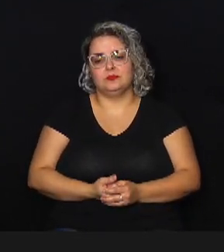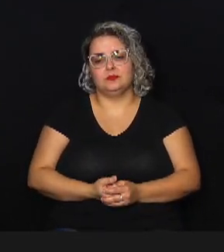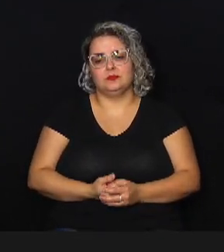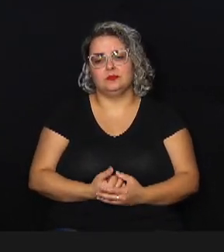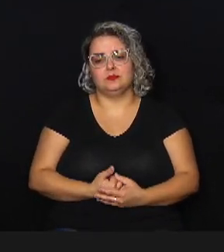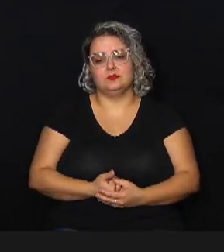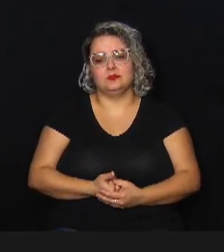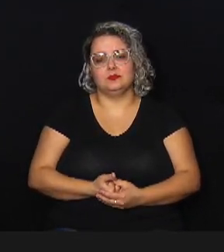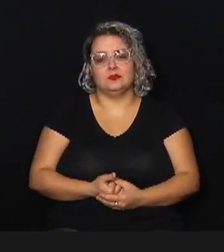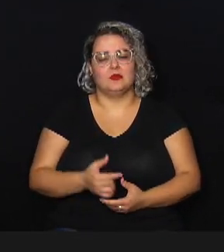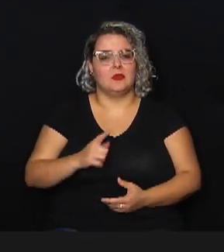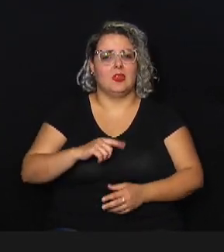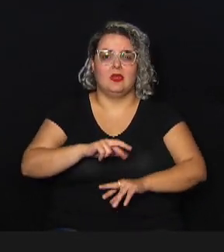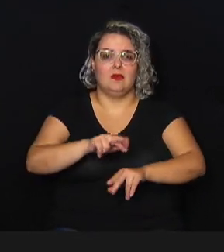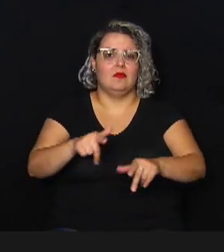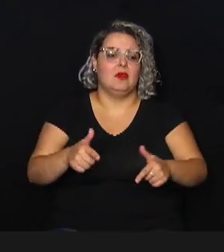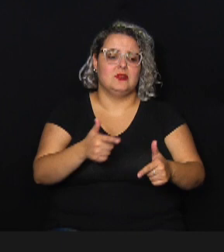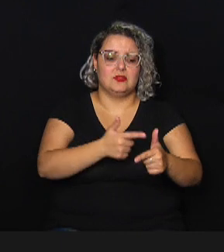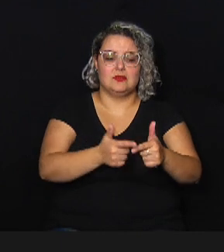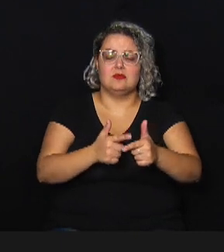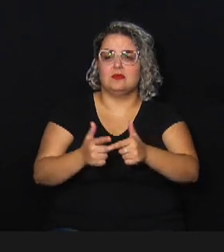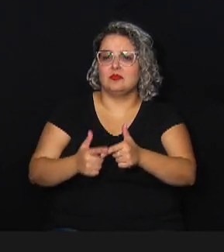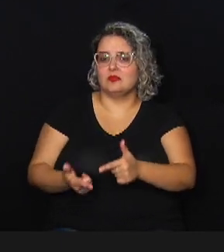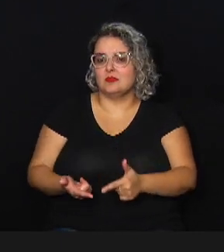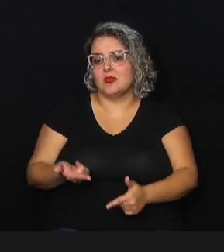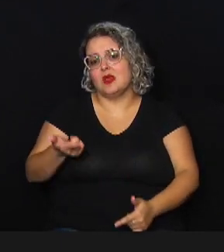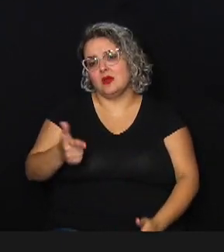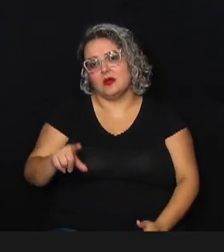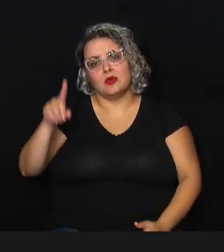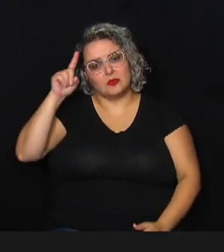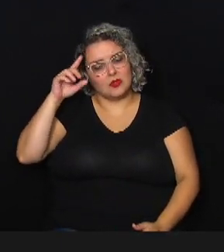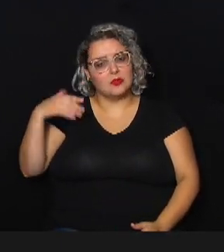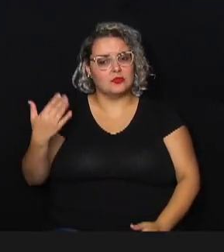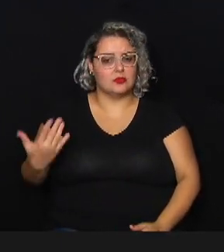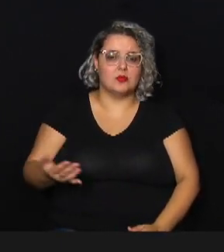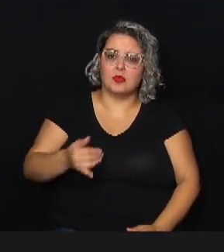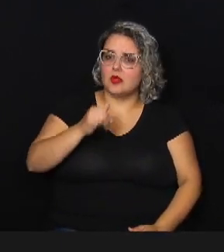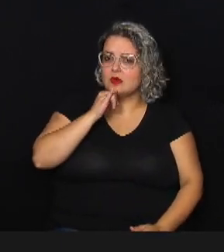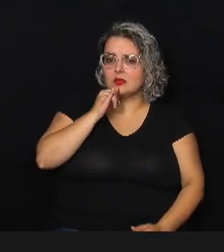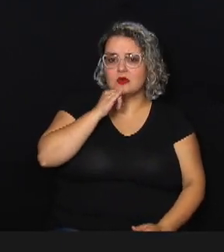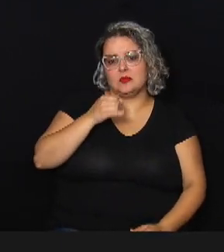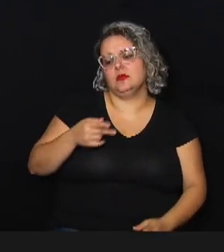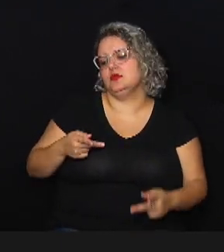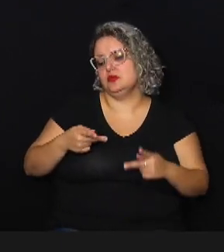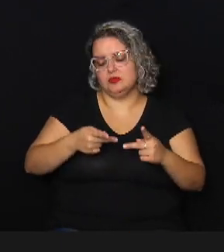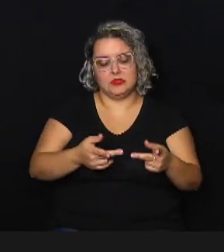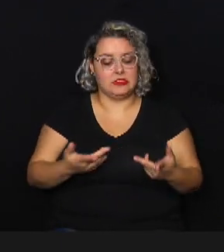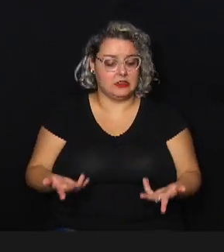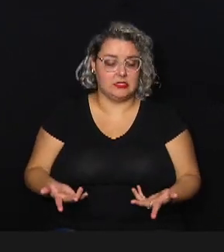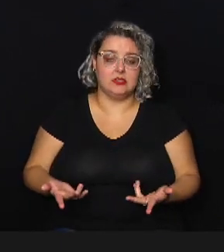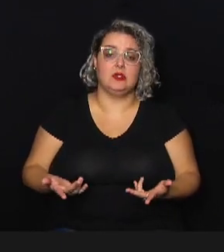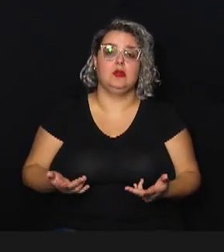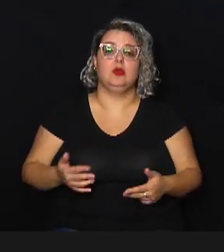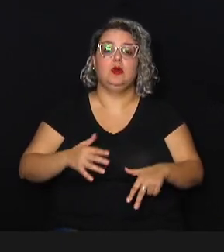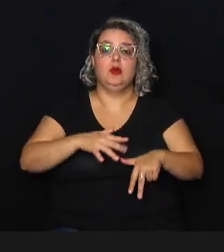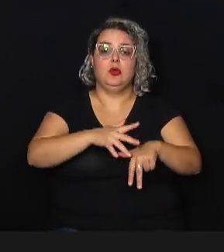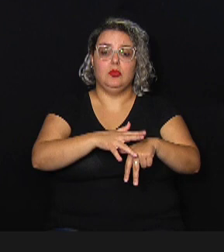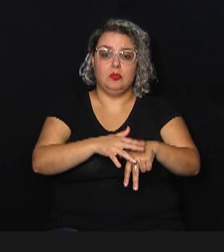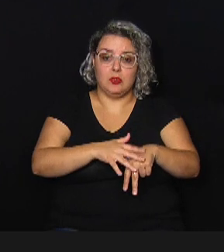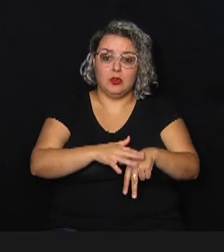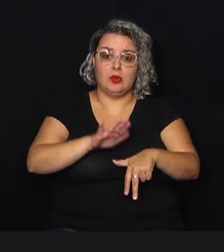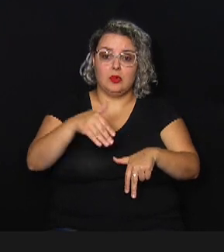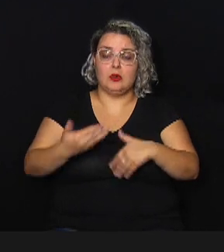muitos impeditivos para manter o dia a dia dela, por exemplo, questão de visitas. O paciente, quando ele está